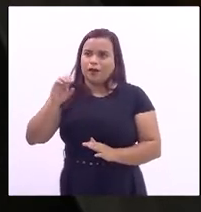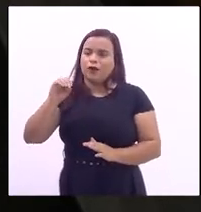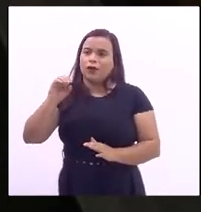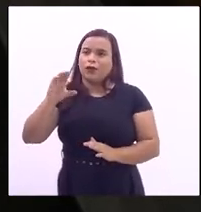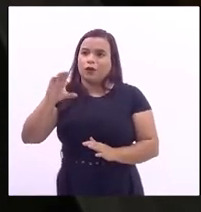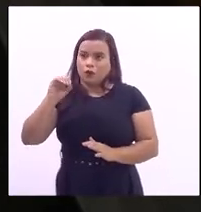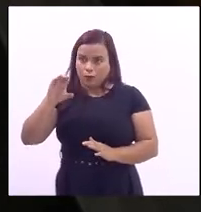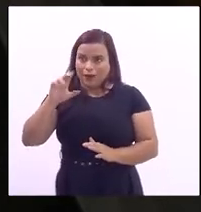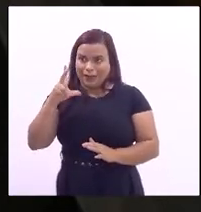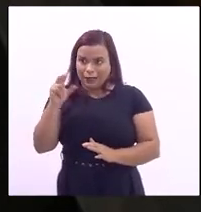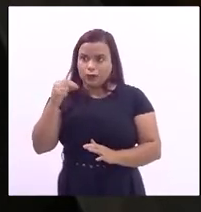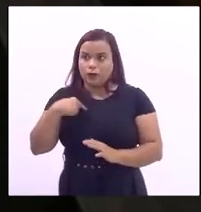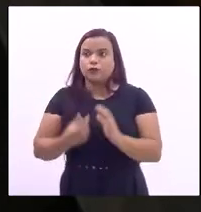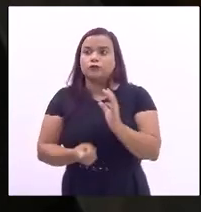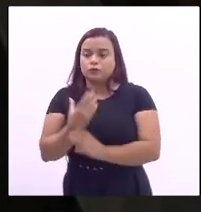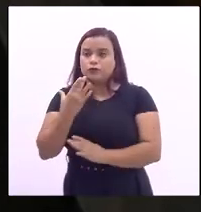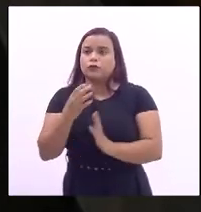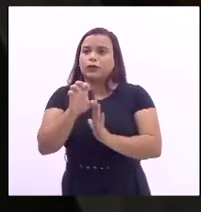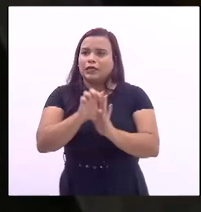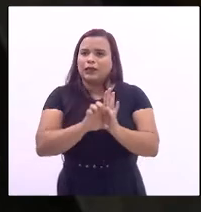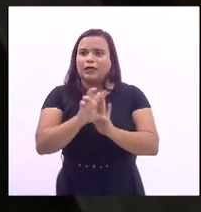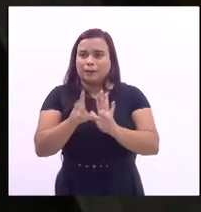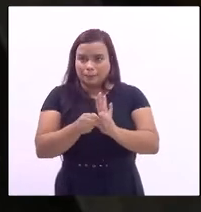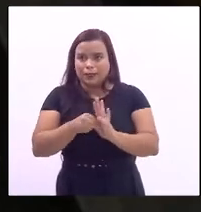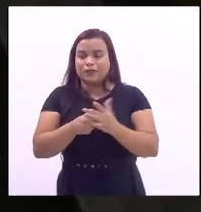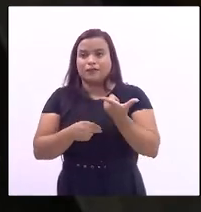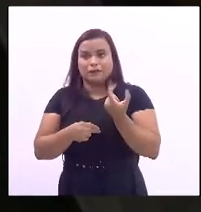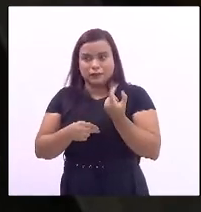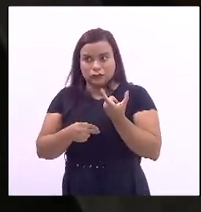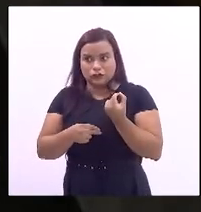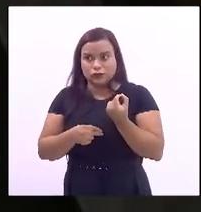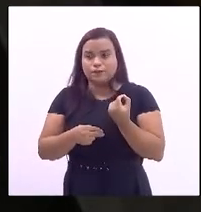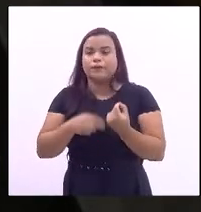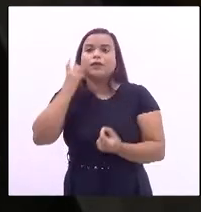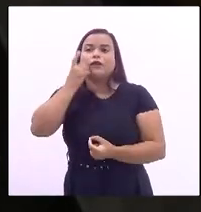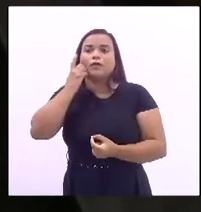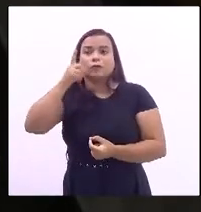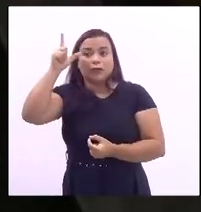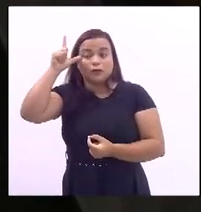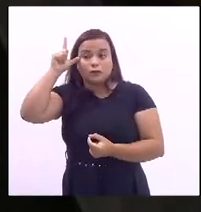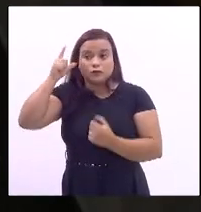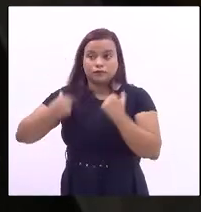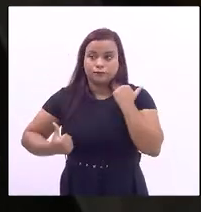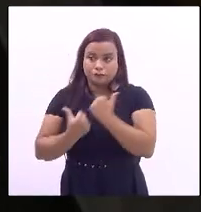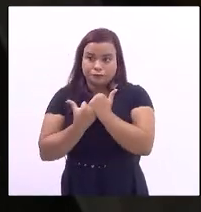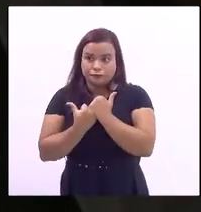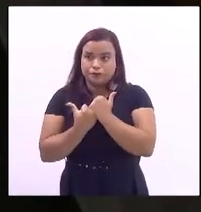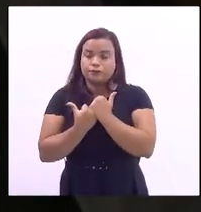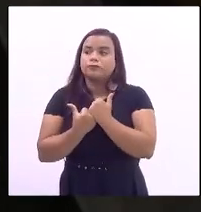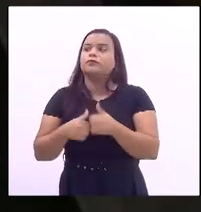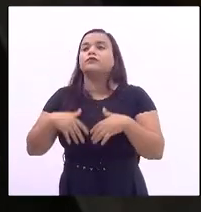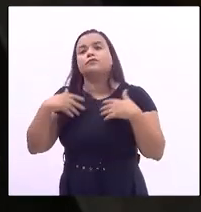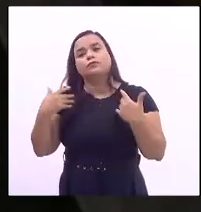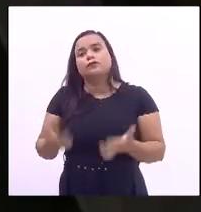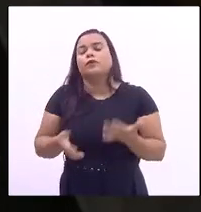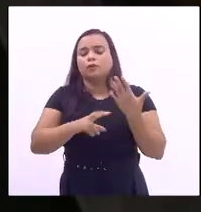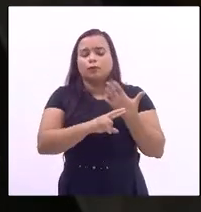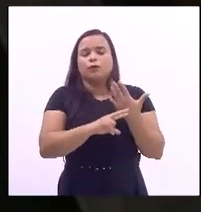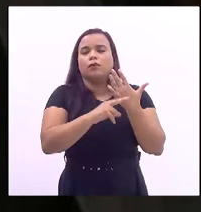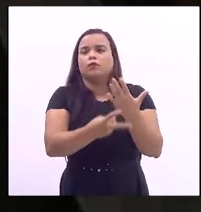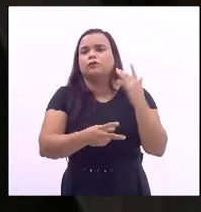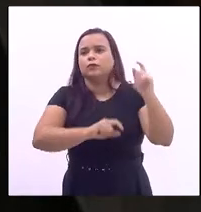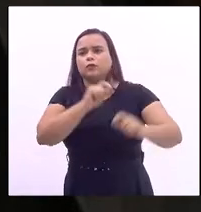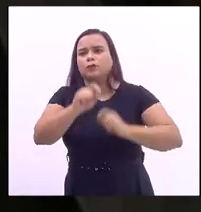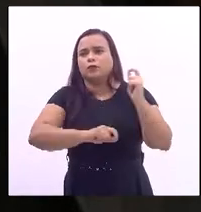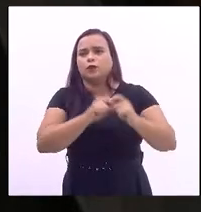emendas e esse projeto Deputado a Lucinha me subsidiou o via de consequência